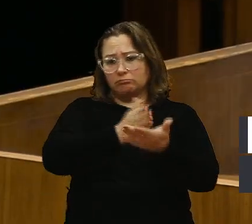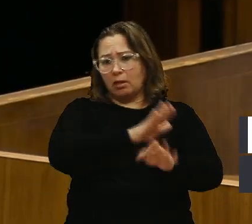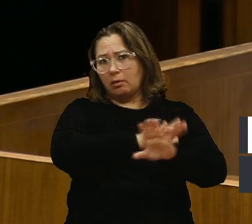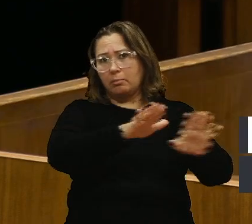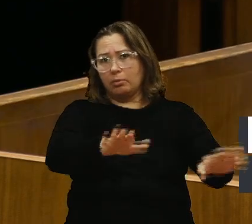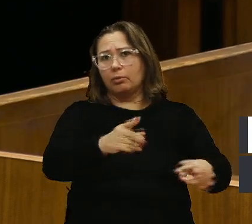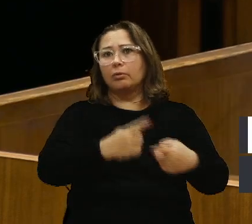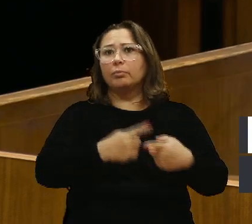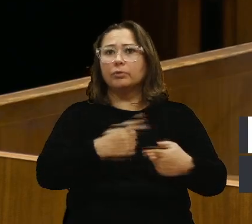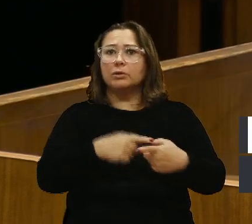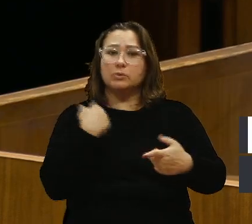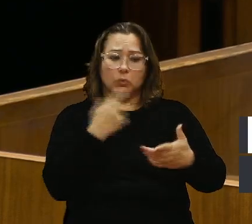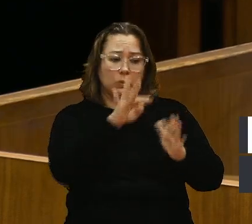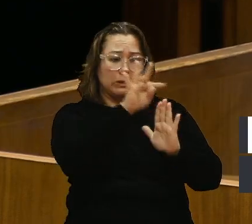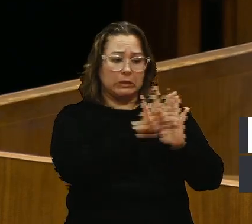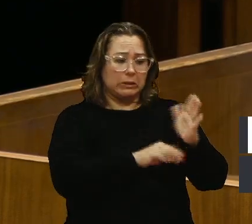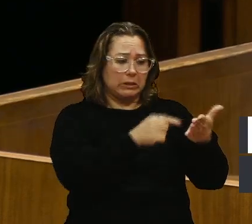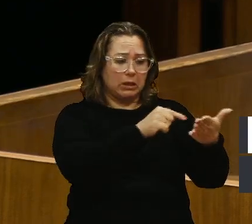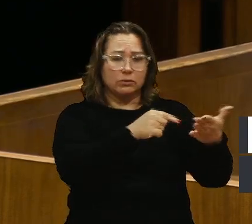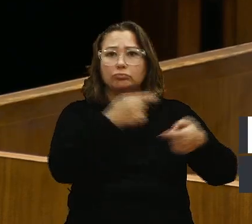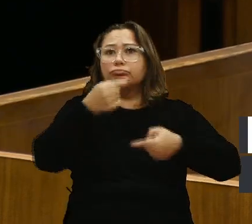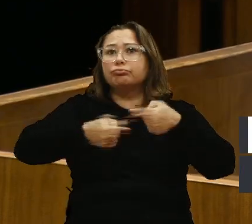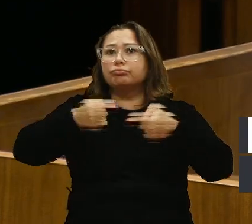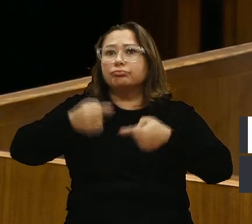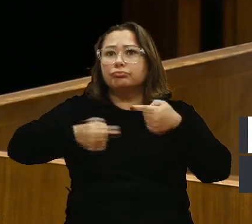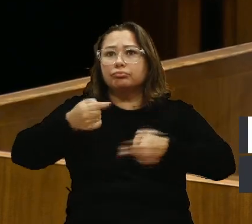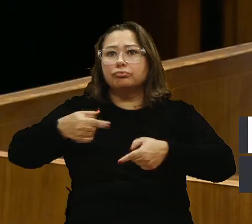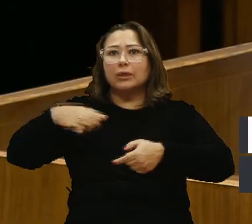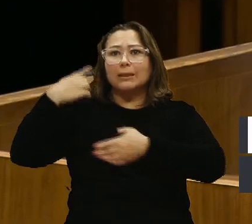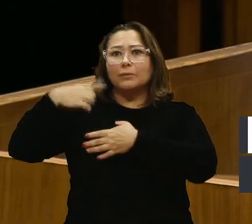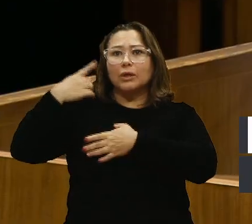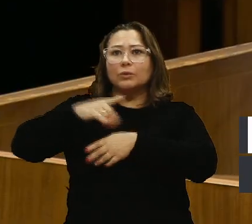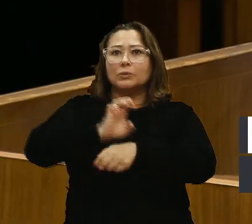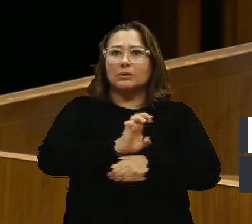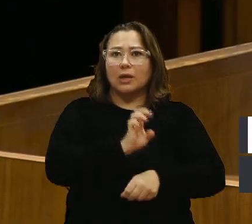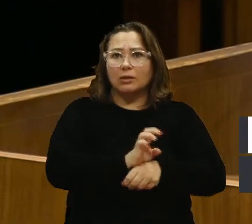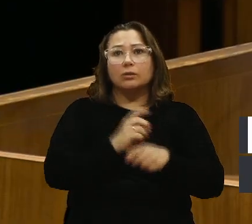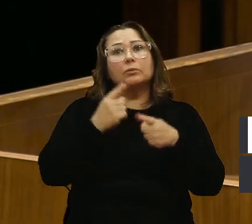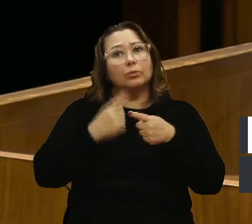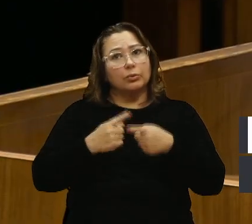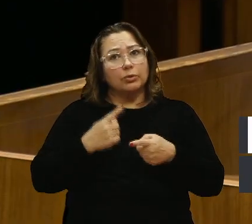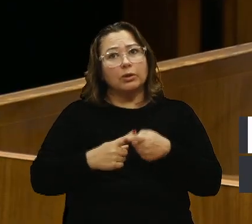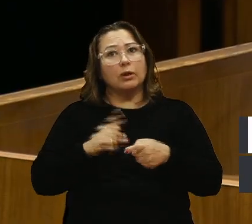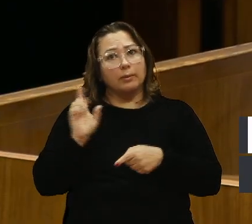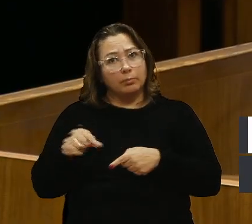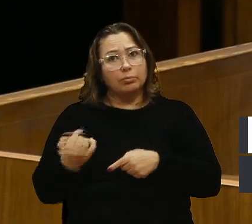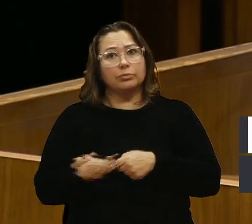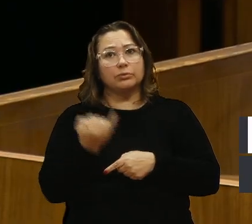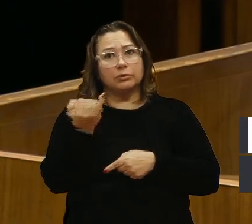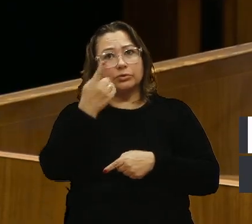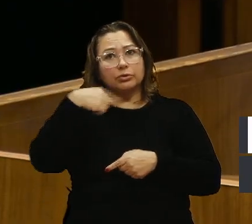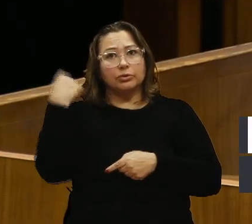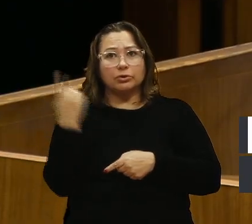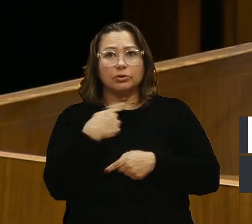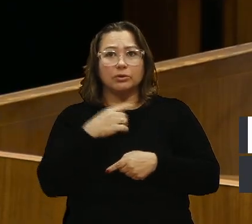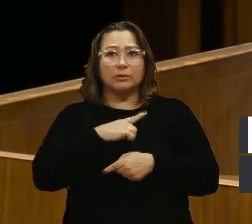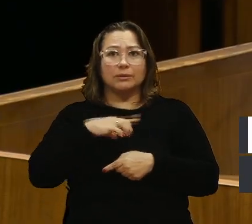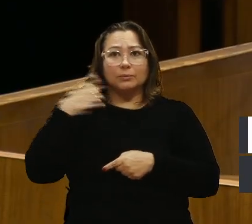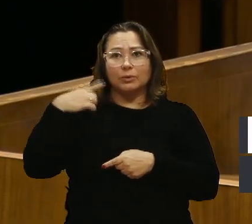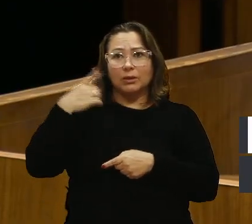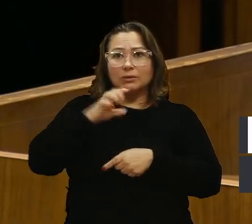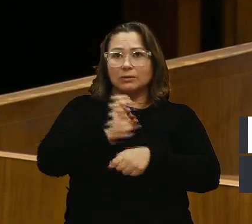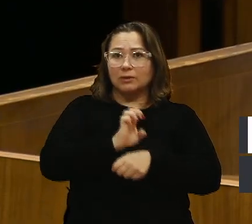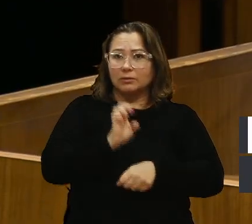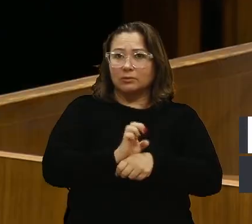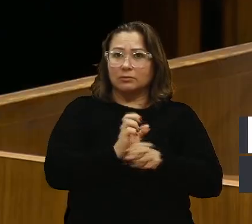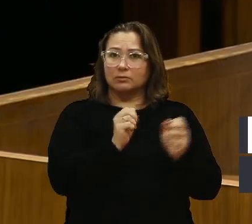Por isso, como diz o texto, foi tanto debatido, né, pelos deputados estaduais. E por isso que é importante também a gente ter deputados estaduais que estejam